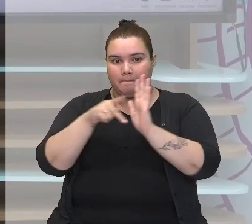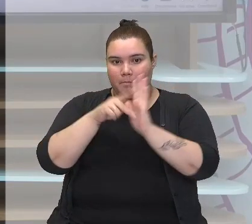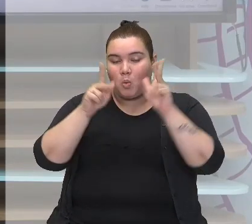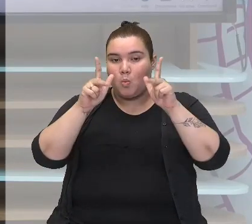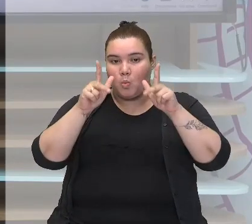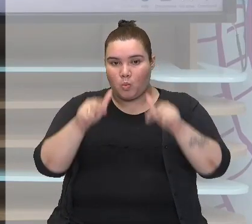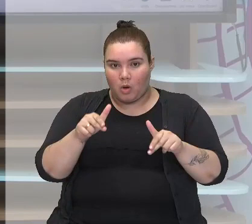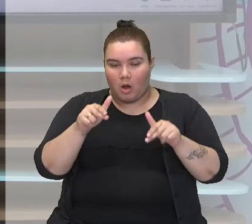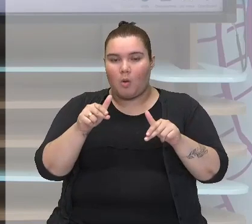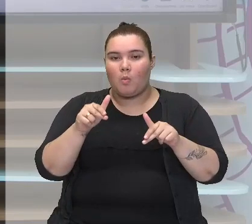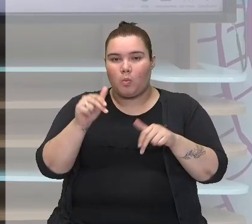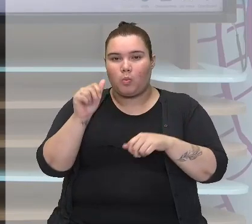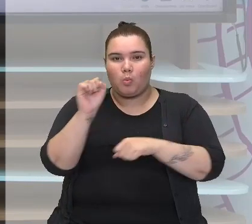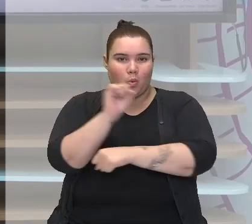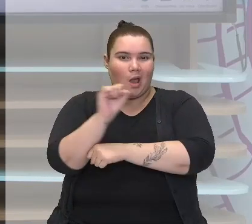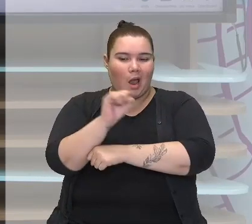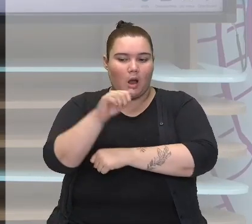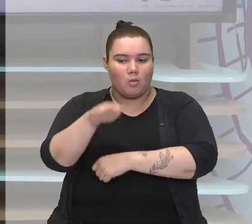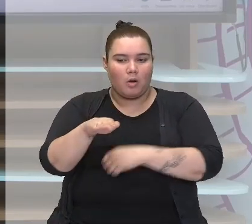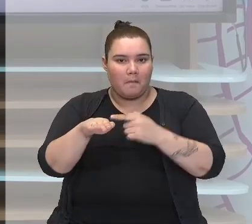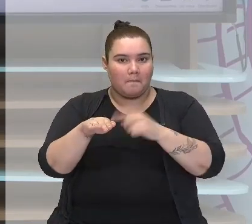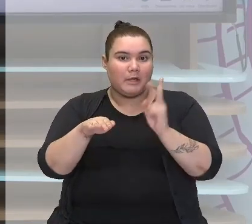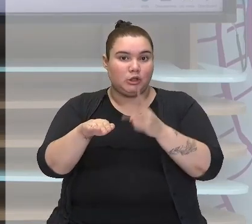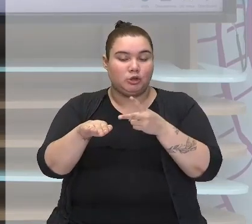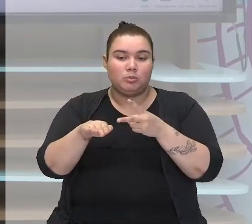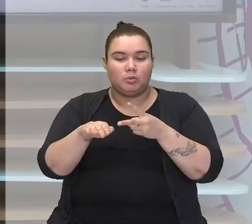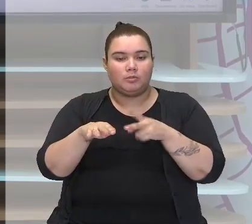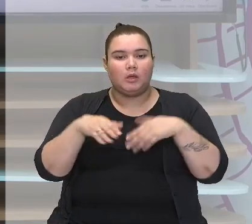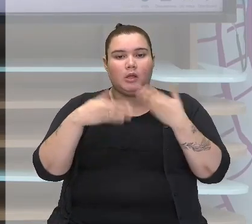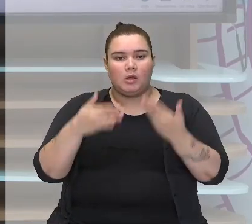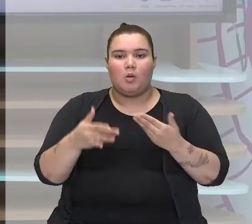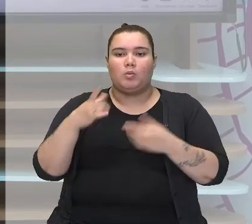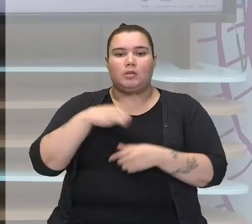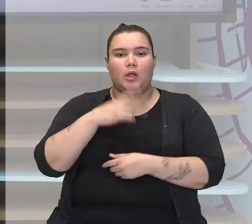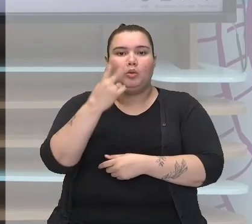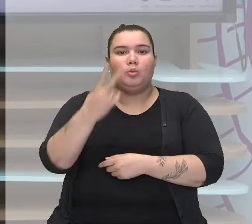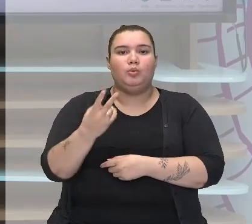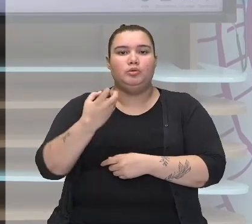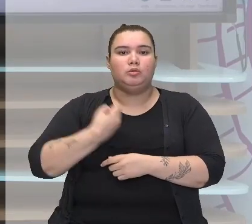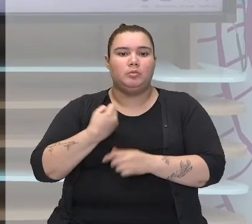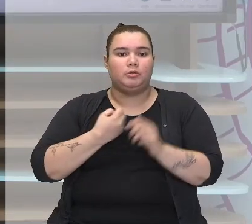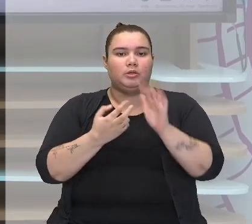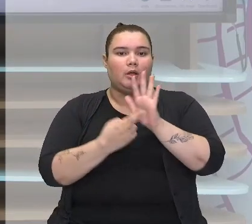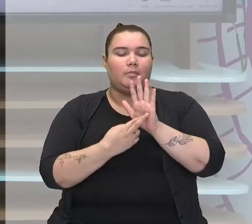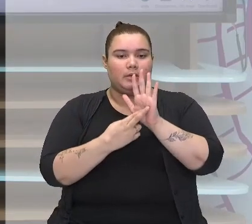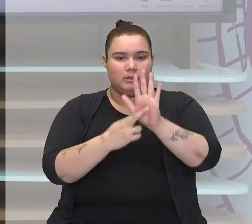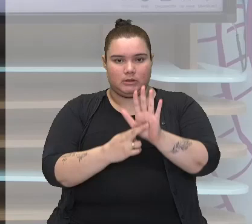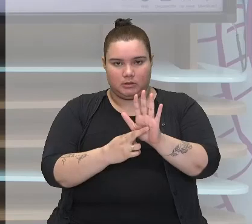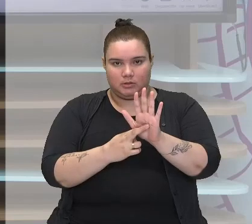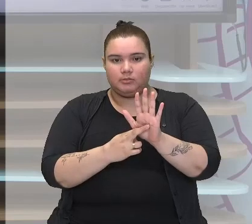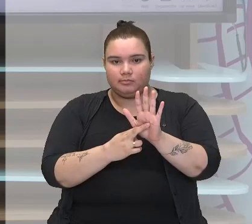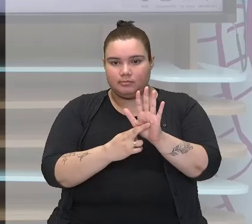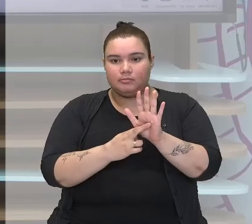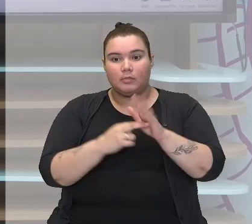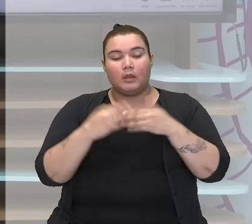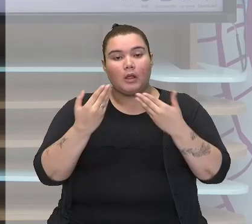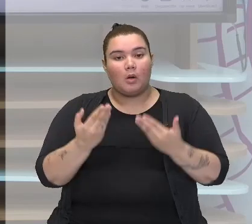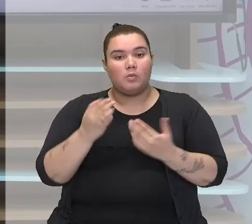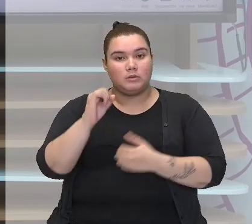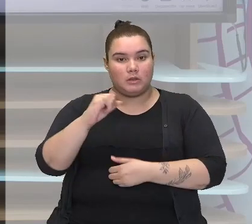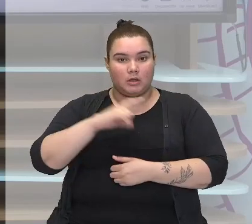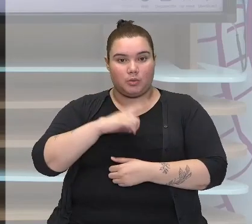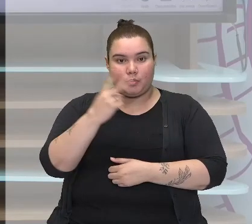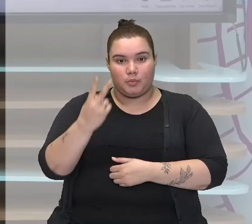mesmo automóvel. Então eu estou diante de duas grandezas. Se nós estamos diante de duas grandezas,